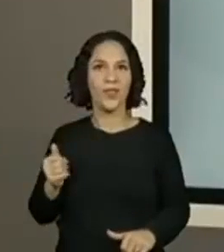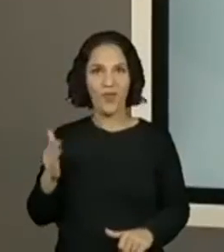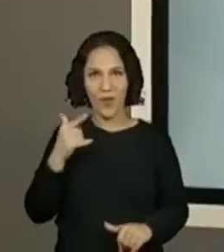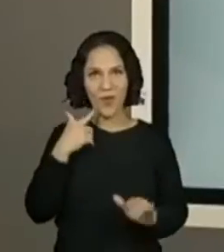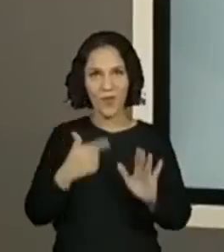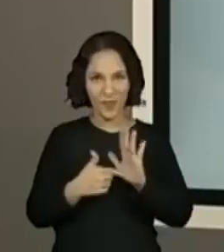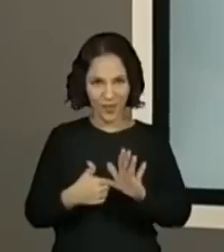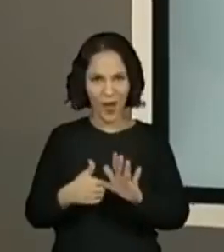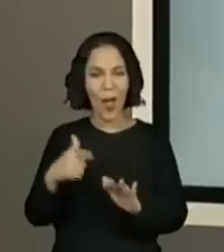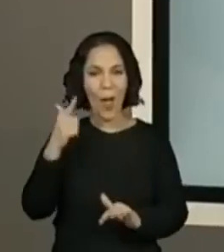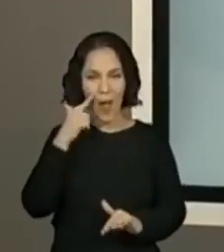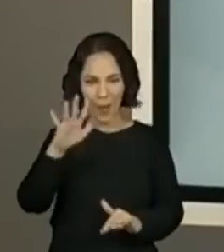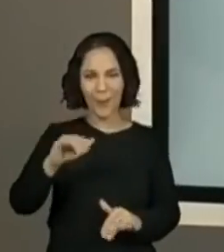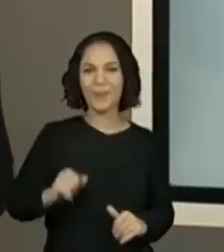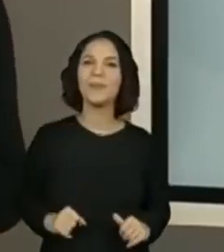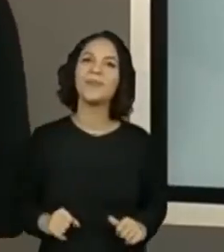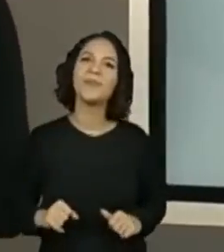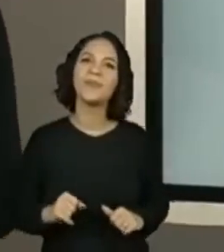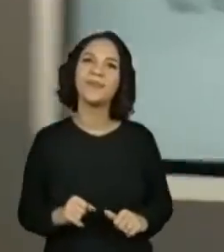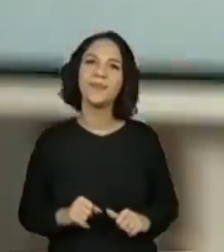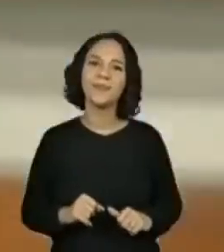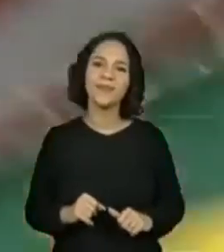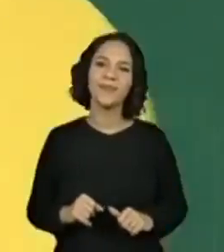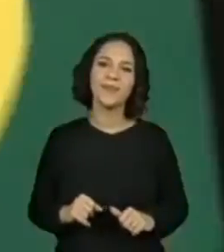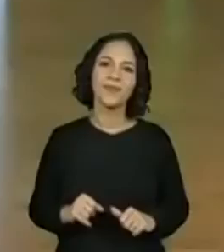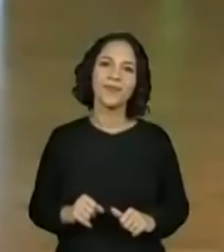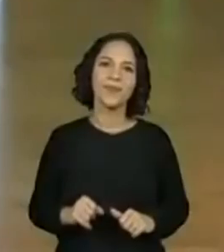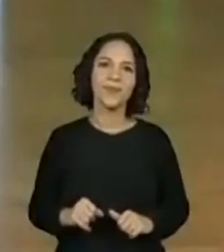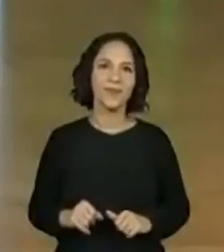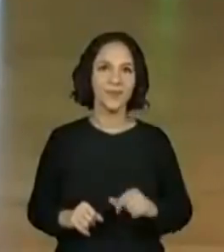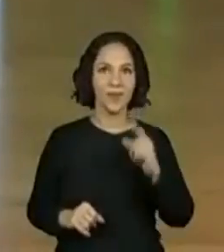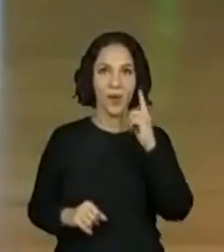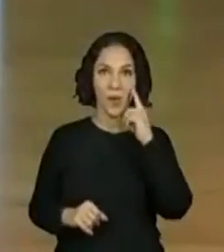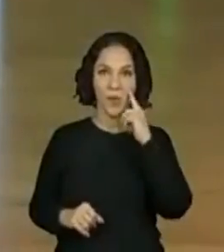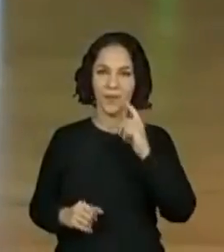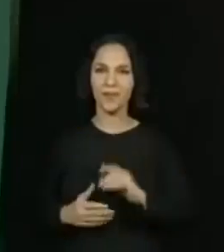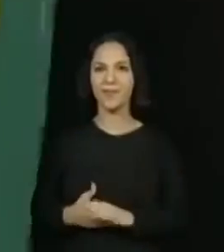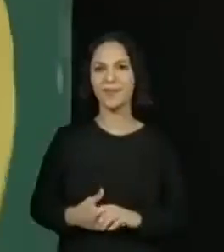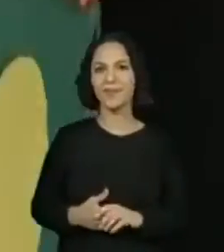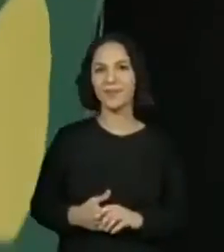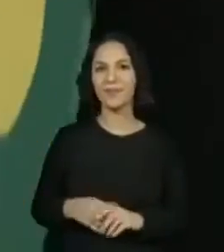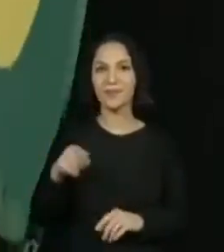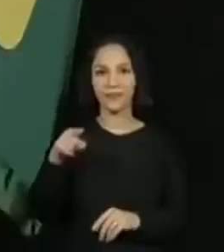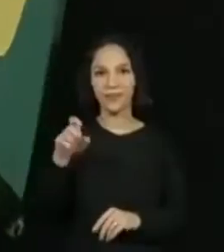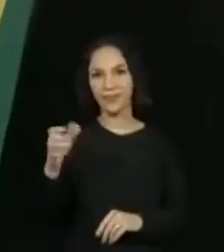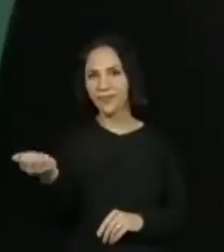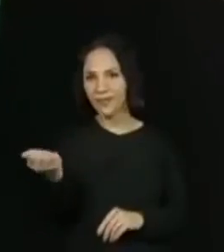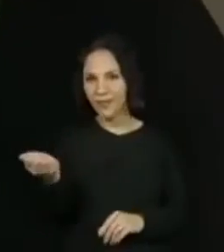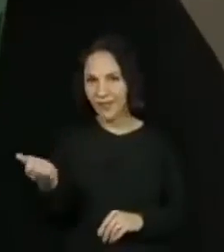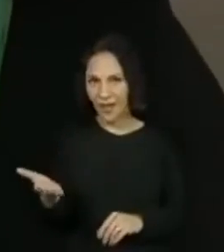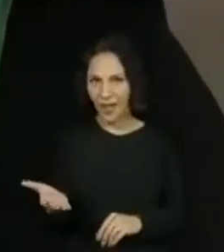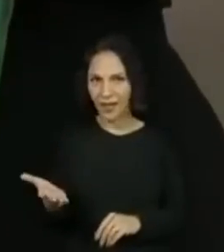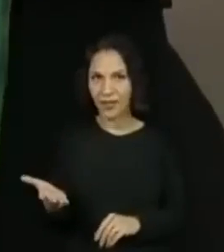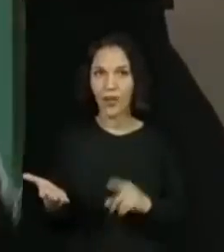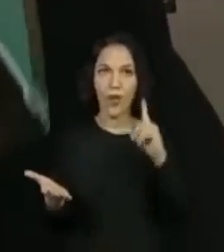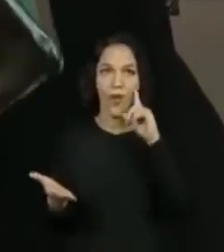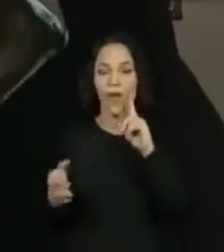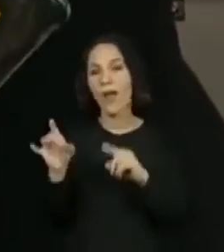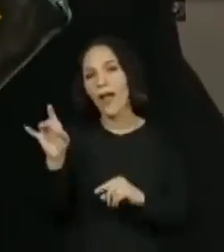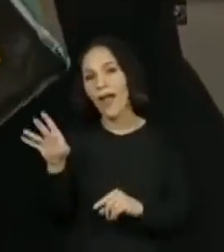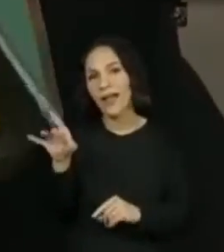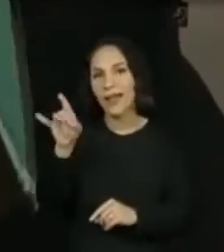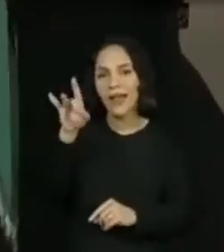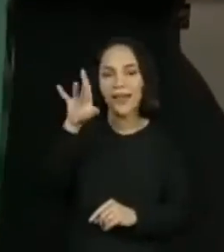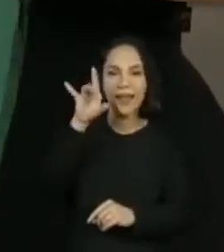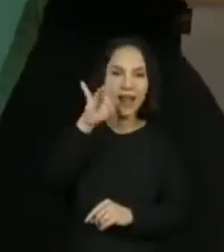mostrar o dado, Pro? Vamos mostrar o dado. Mostrar o dado. Nós temos aqui o dado e cada face